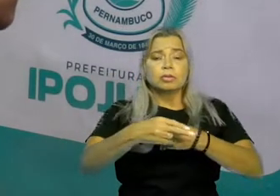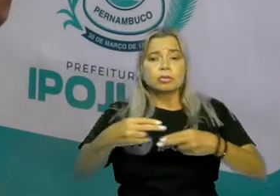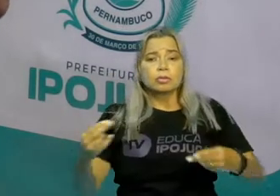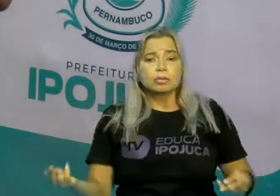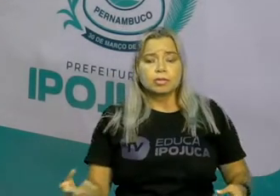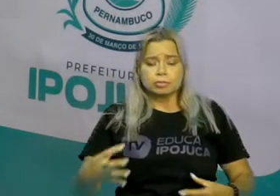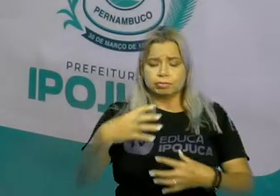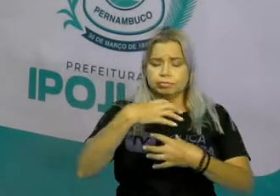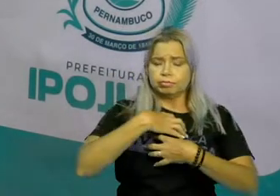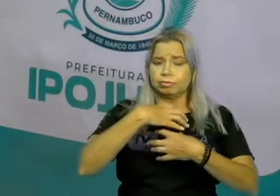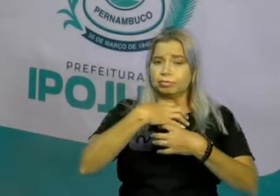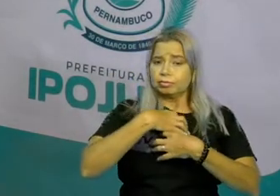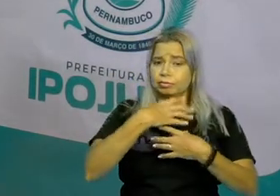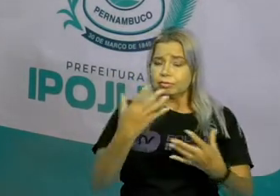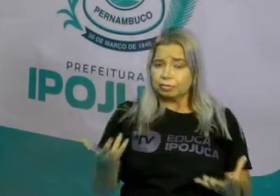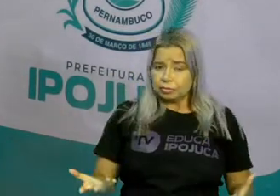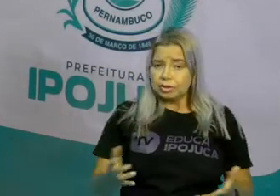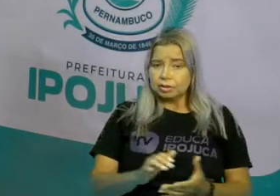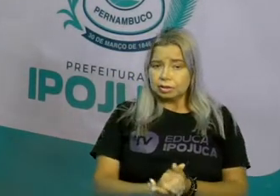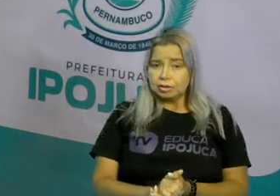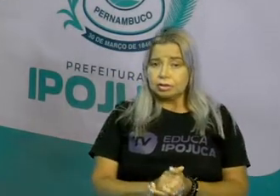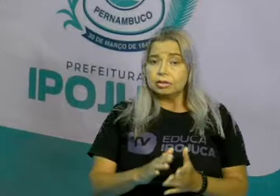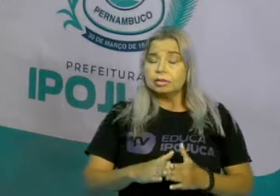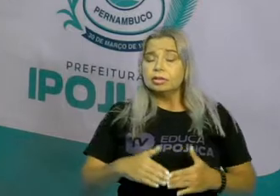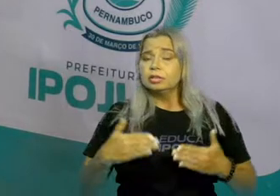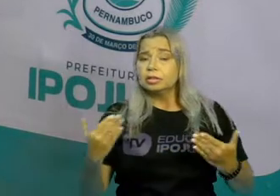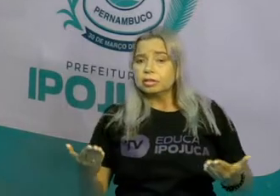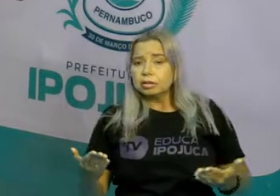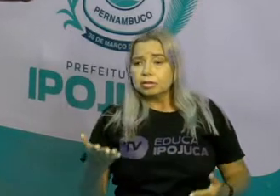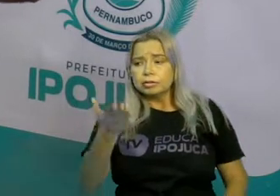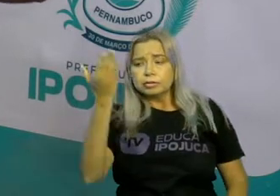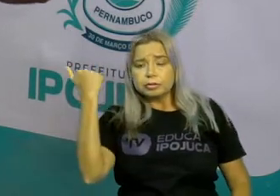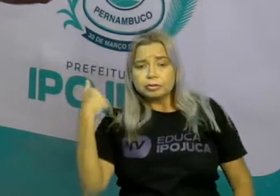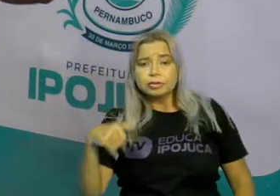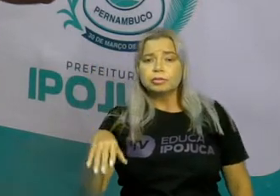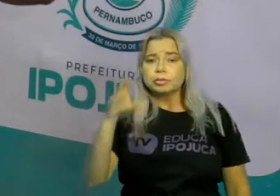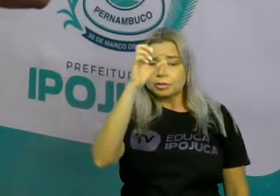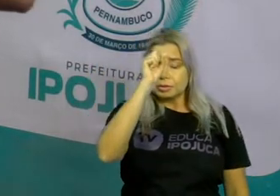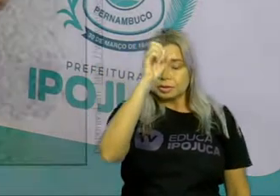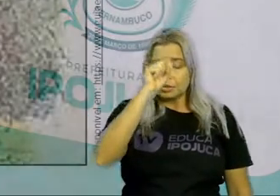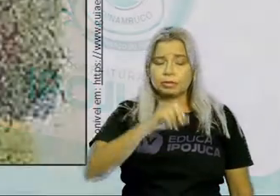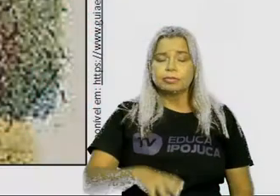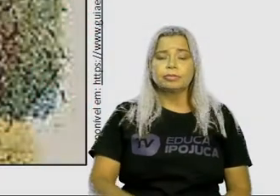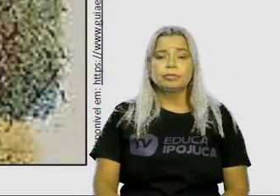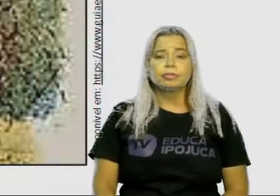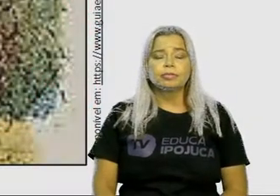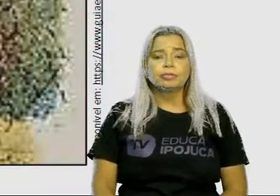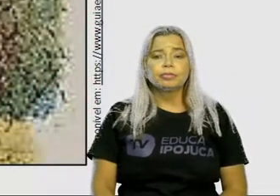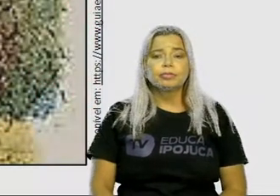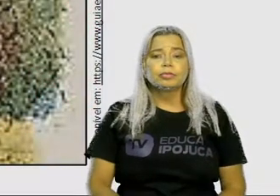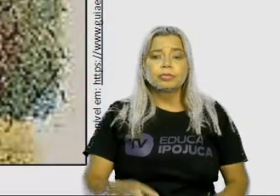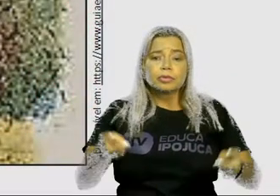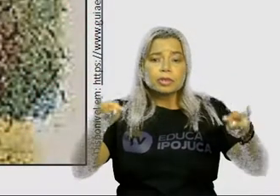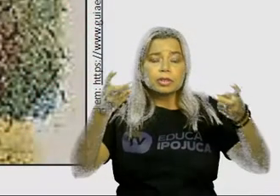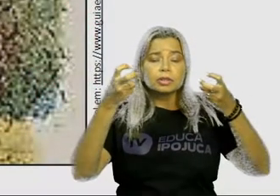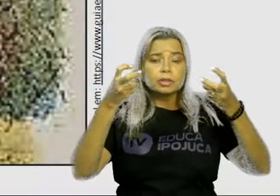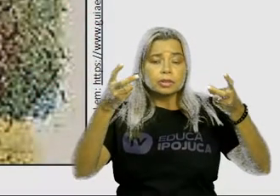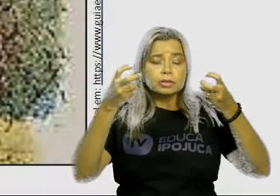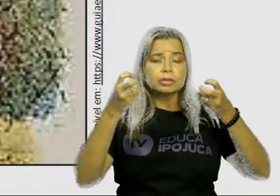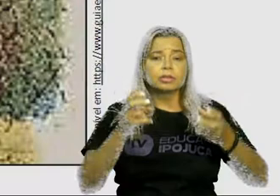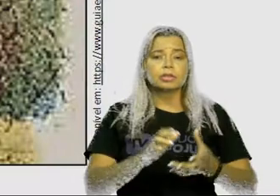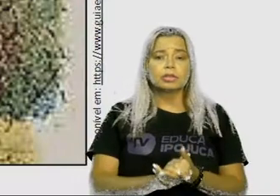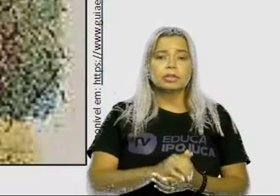assim, a gente vai tentar entender um pouquinho mais sobre isso. Vamos lá? Portanto, observe a